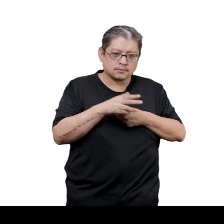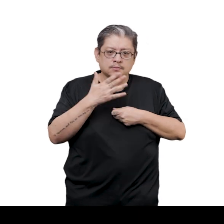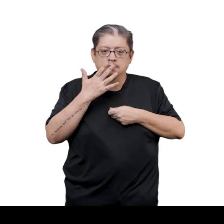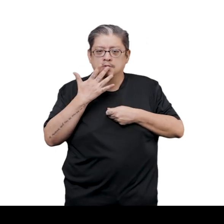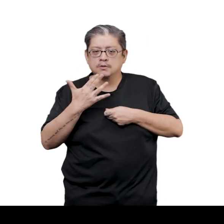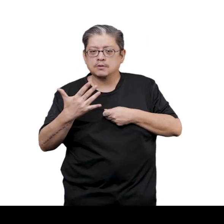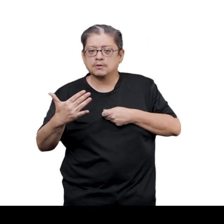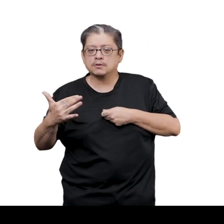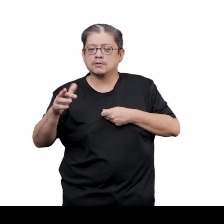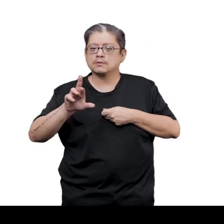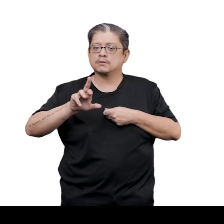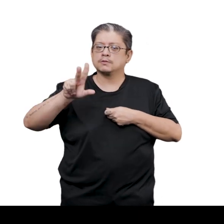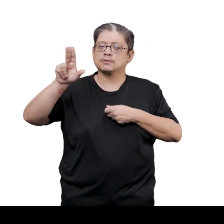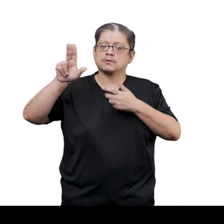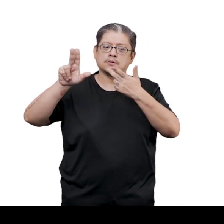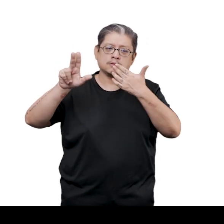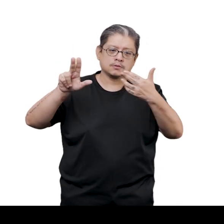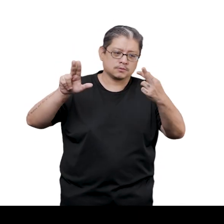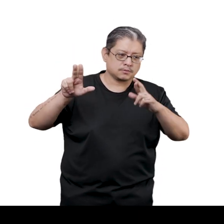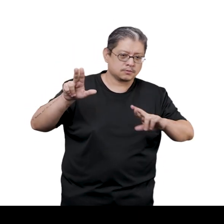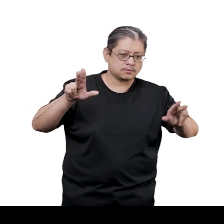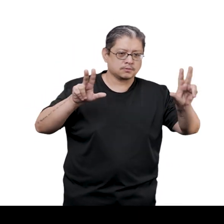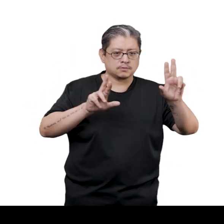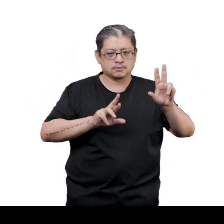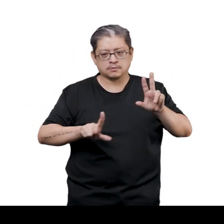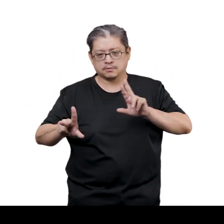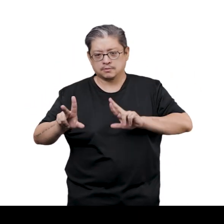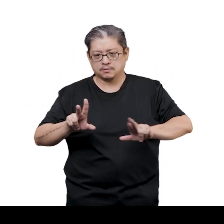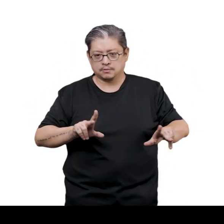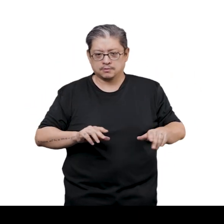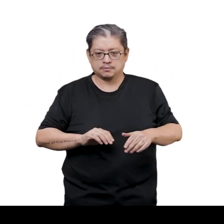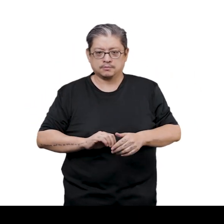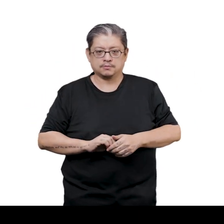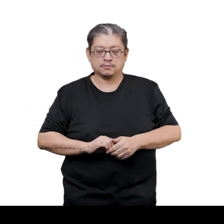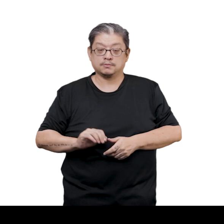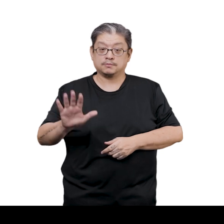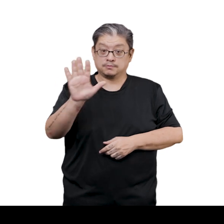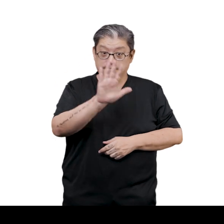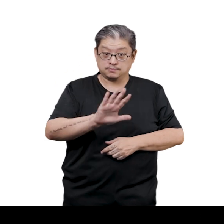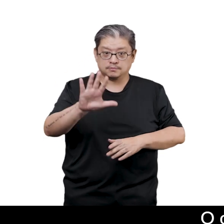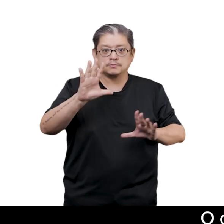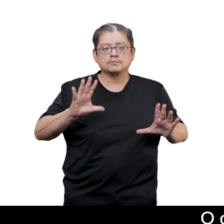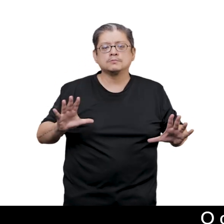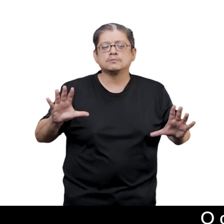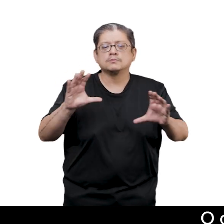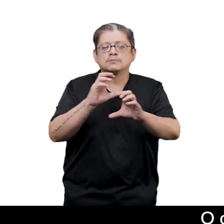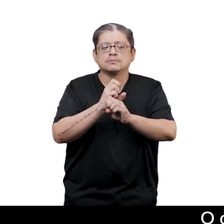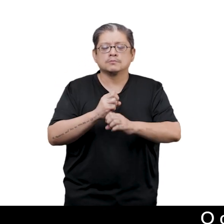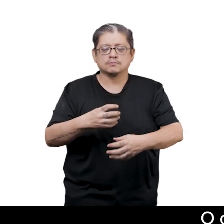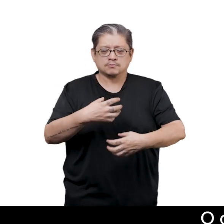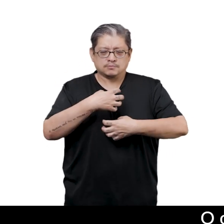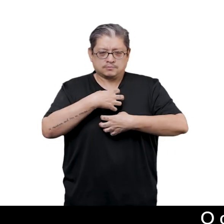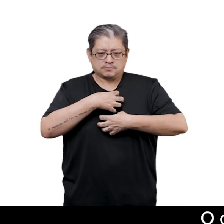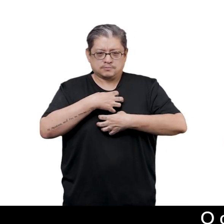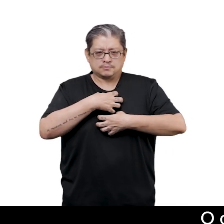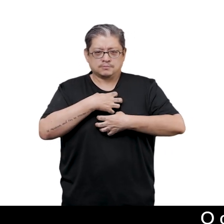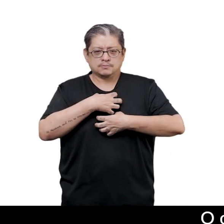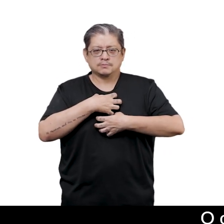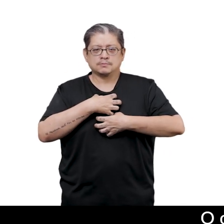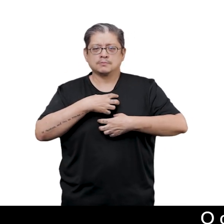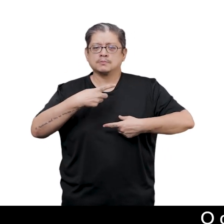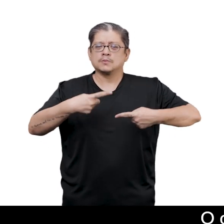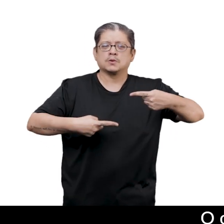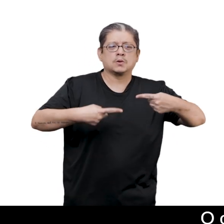tonalidade, ora mais esbranquiçada, ora mais acinzentada. O conjunto transmite uma sensação